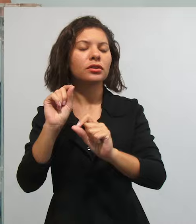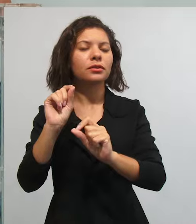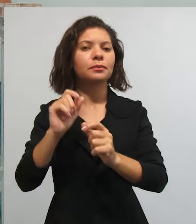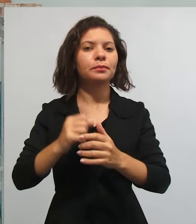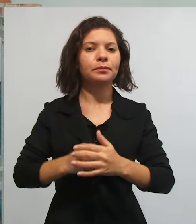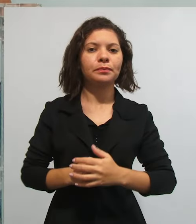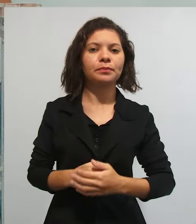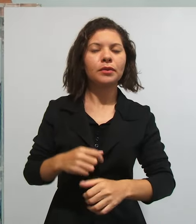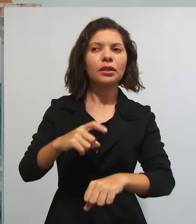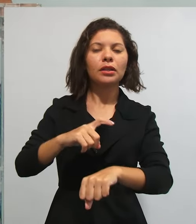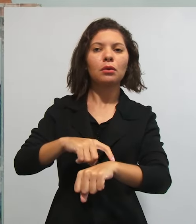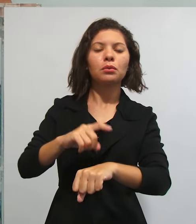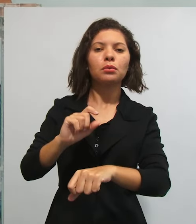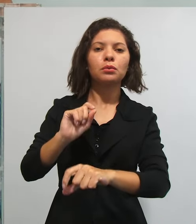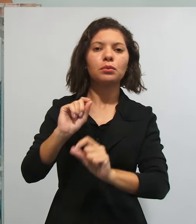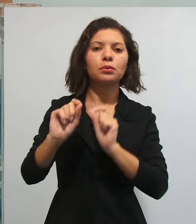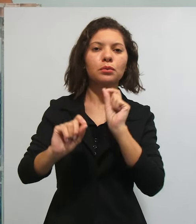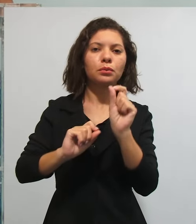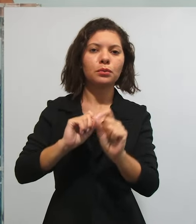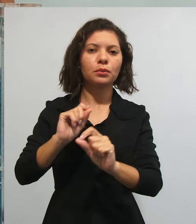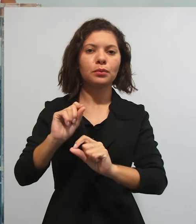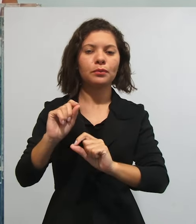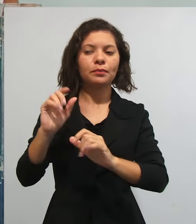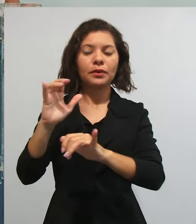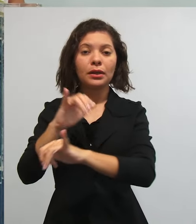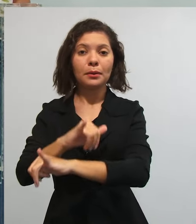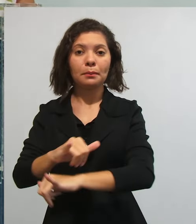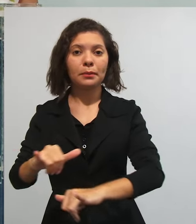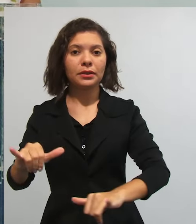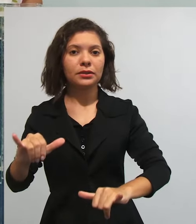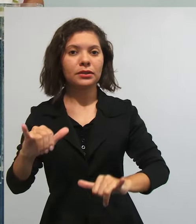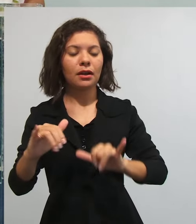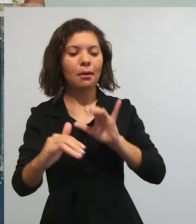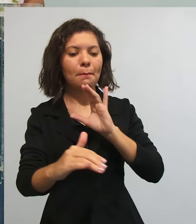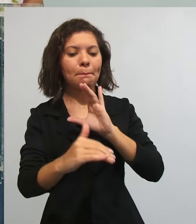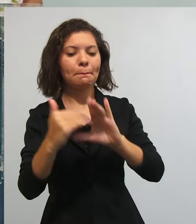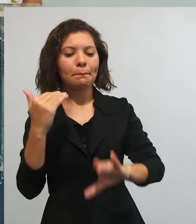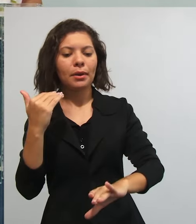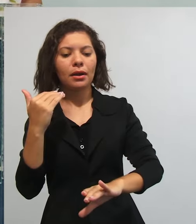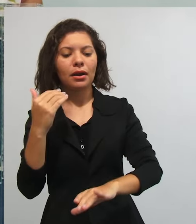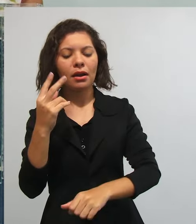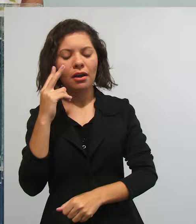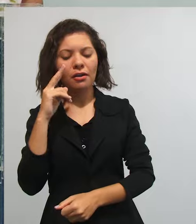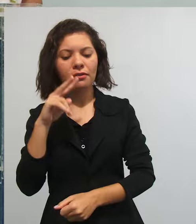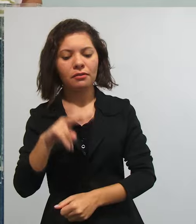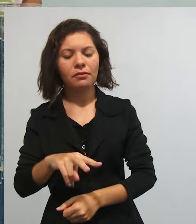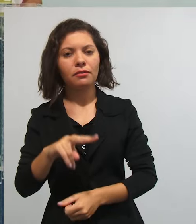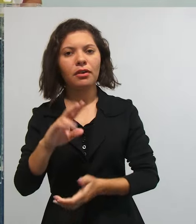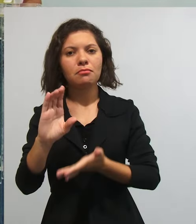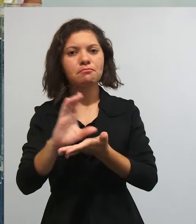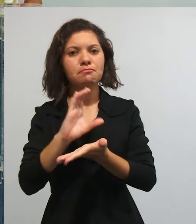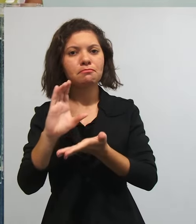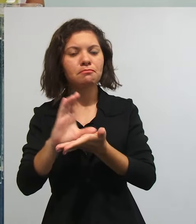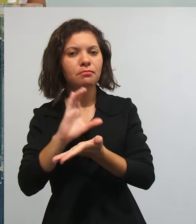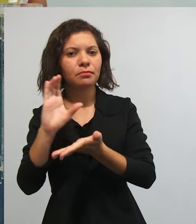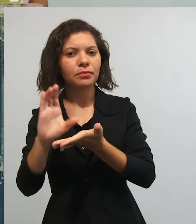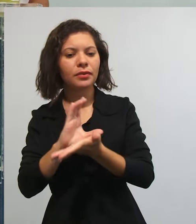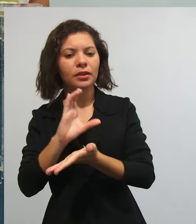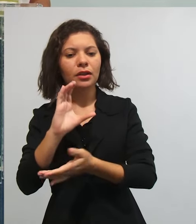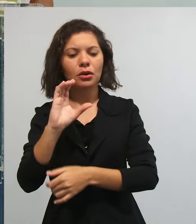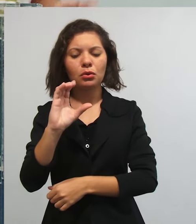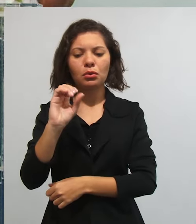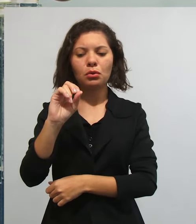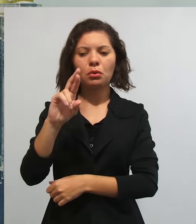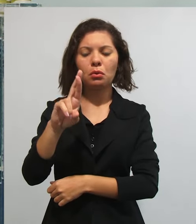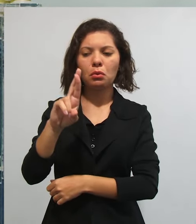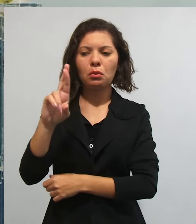hora que a imprensa nacional recebe essa receita, ela não é classificada como receita corrente.